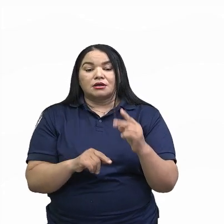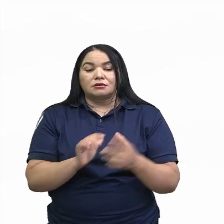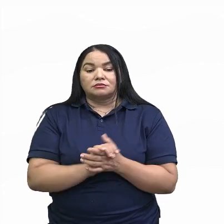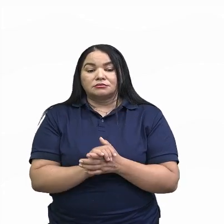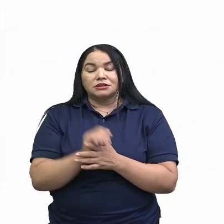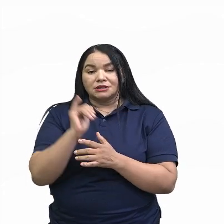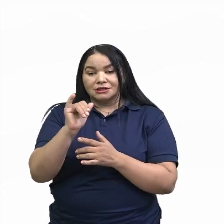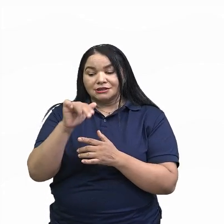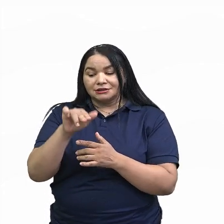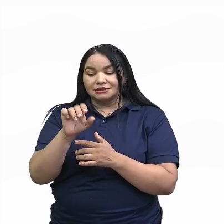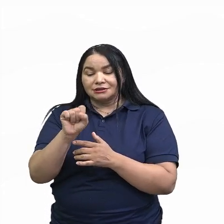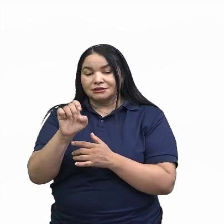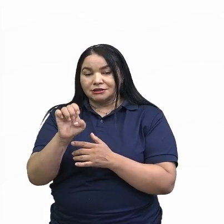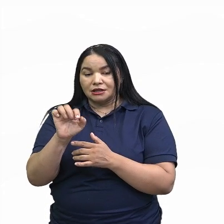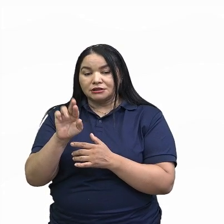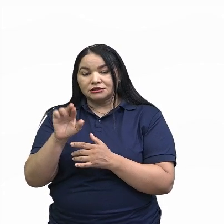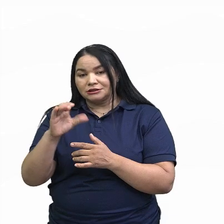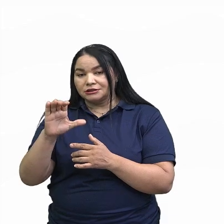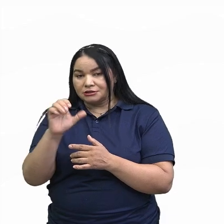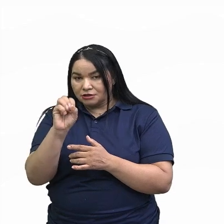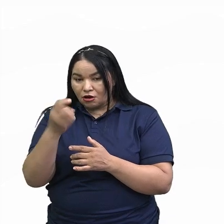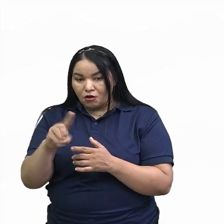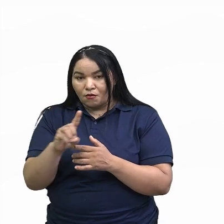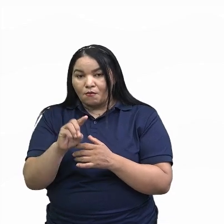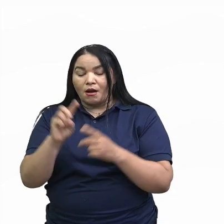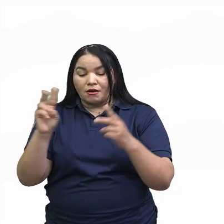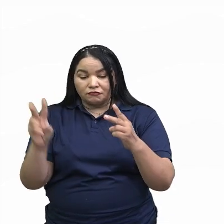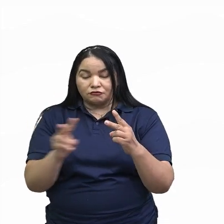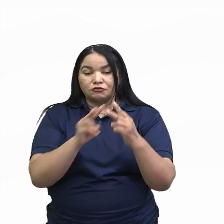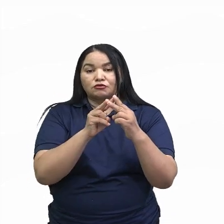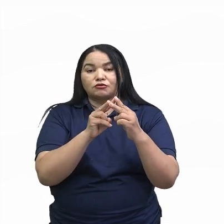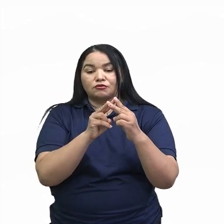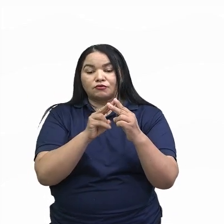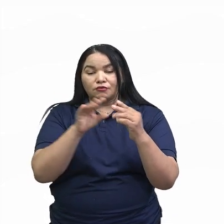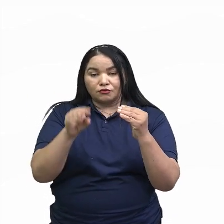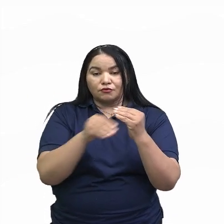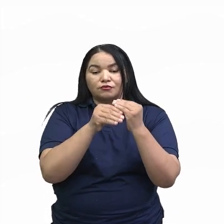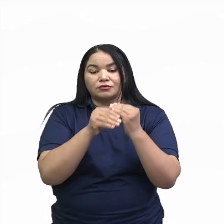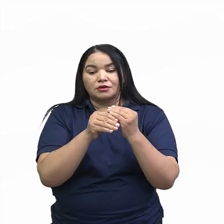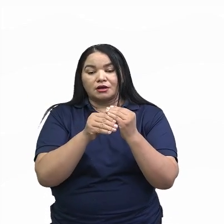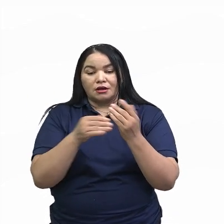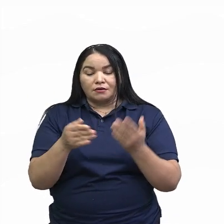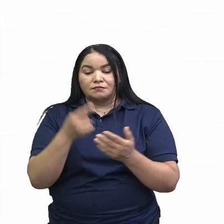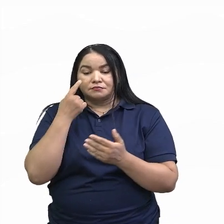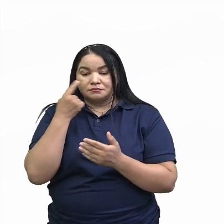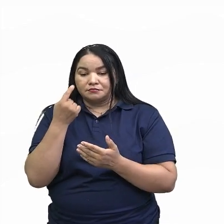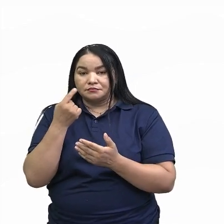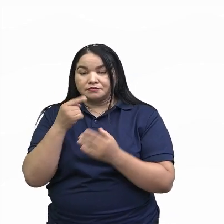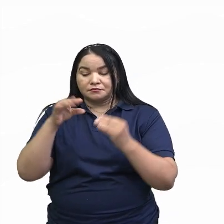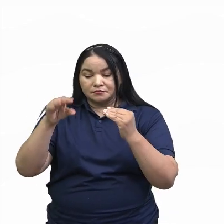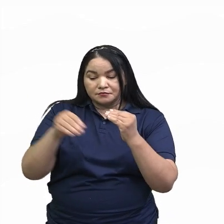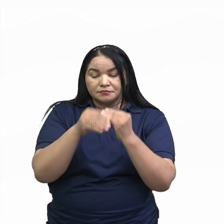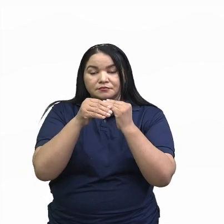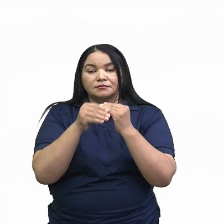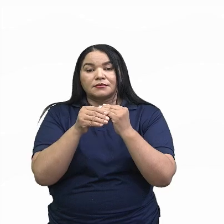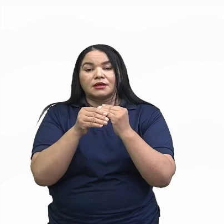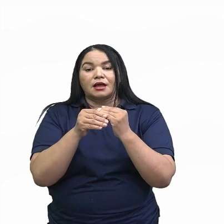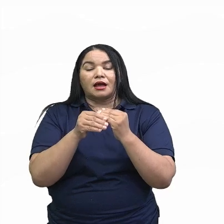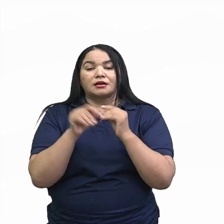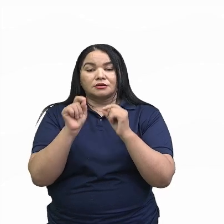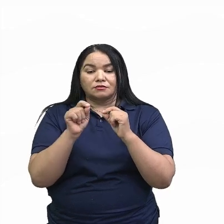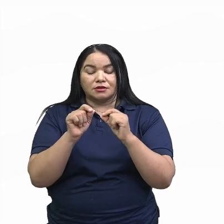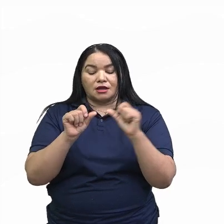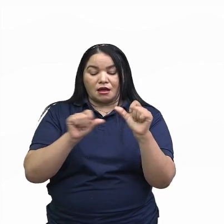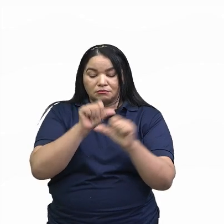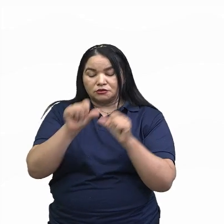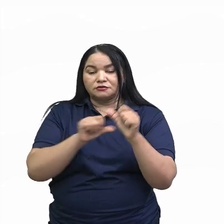base nitrogenada, tá certo? E aí essa imagem faz essa representação para a gente da inserção de uma base que vai modificar essa